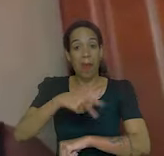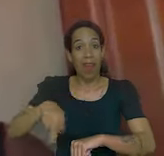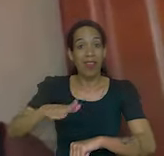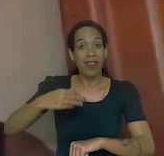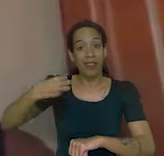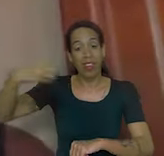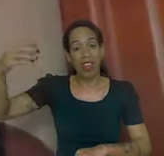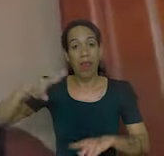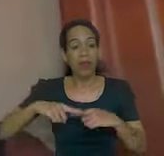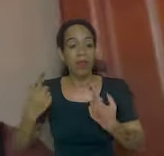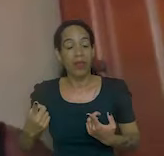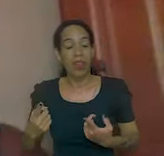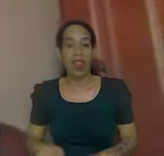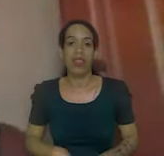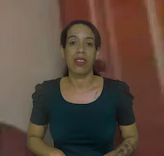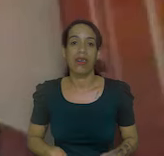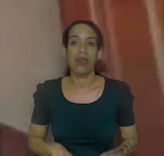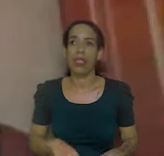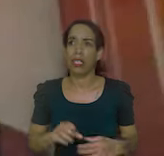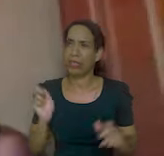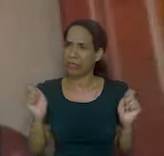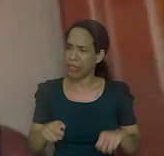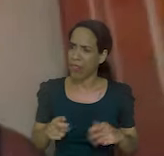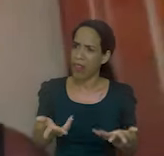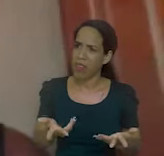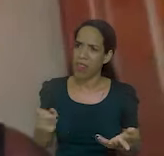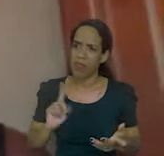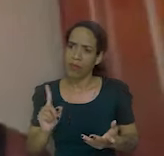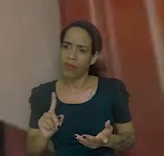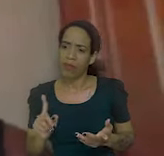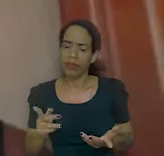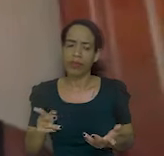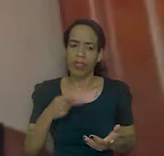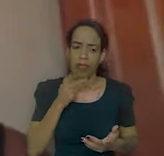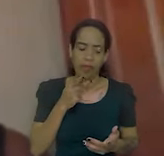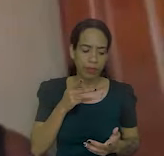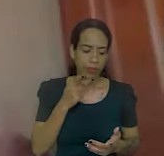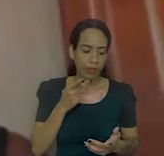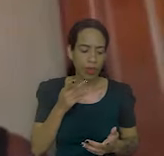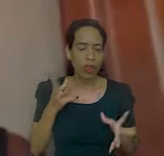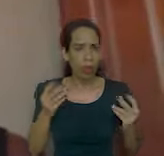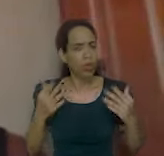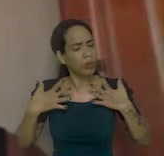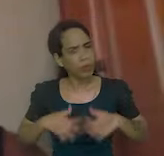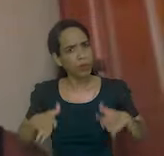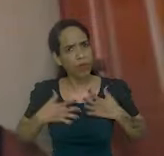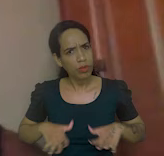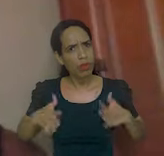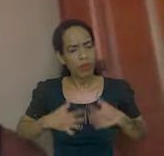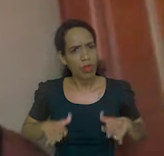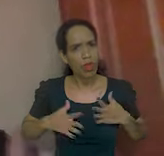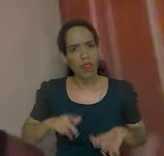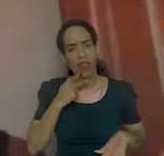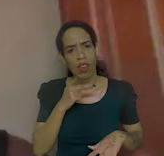fuso, mas eu falei assim, gente, será que dá? Será que não dá? Ela me passou muita